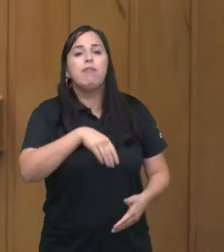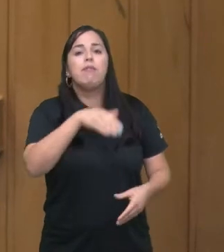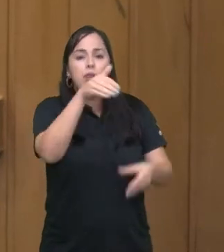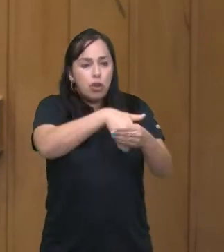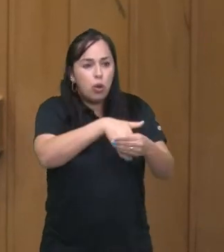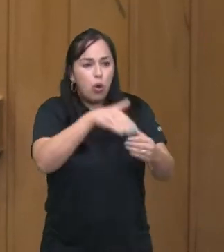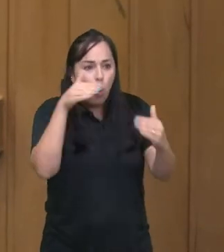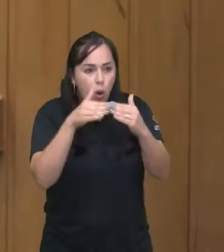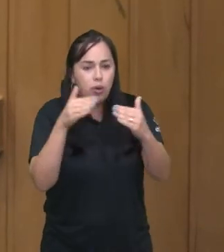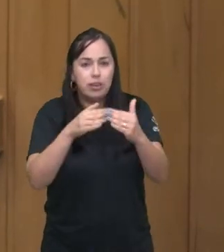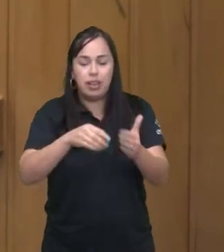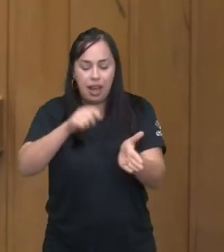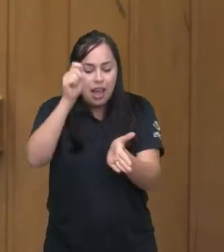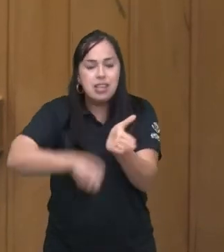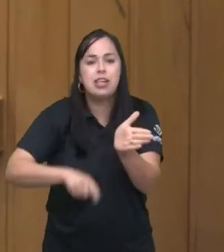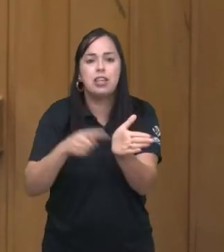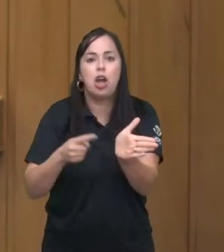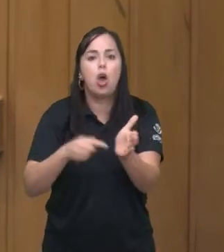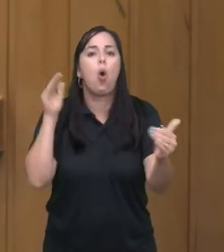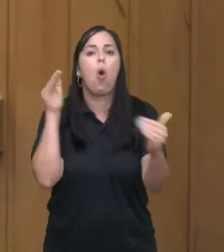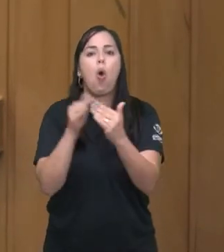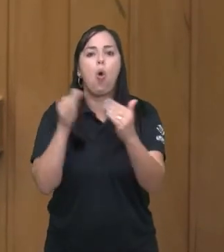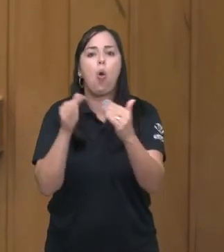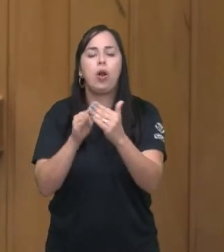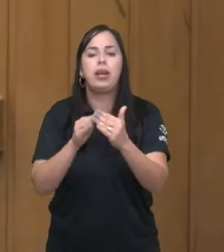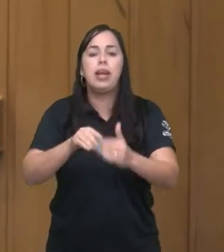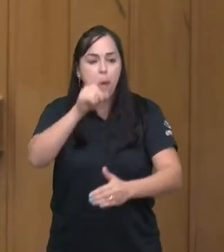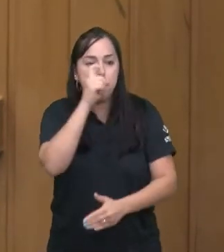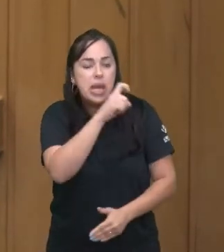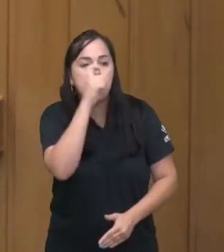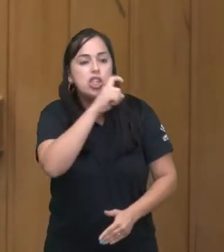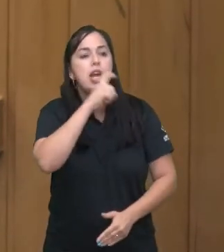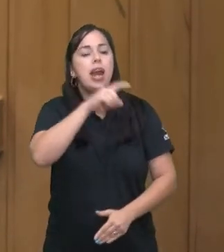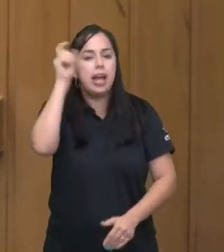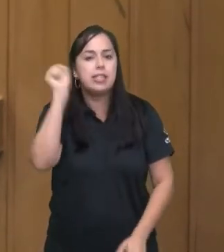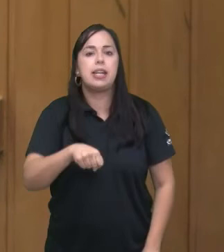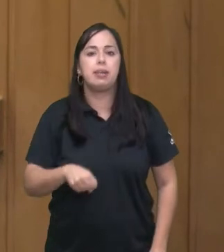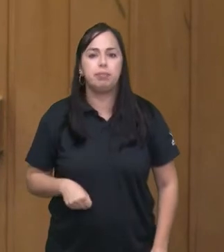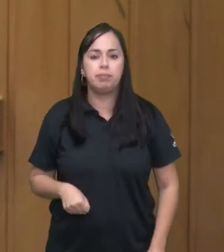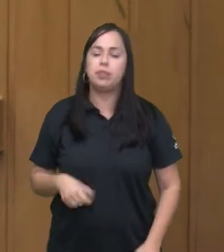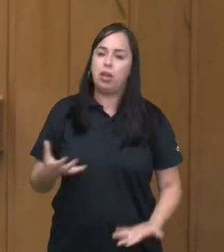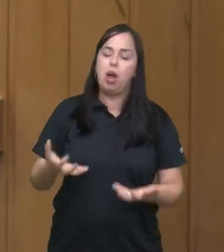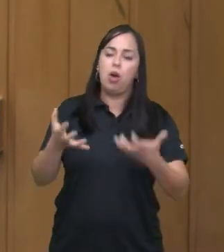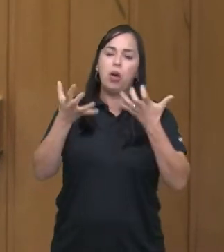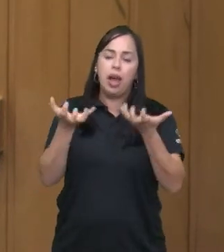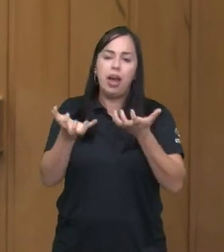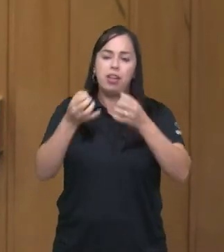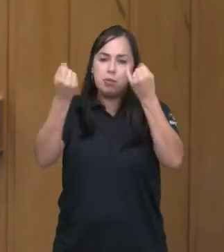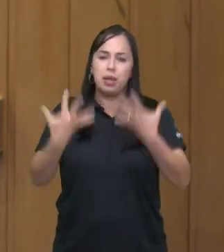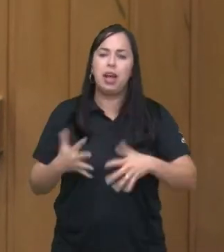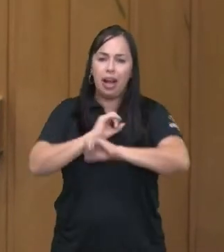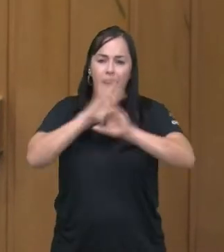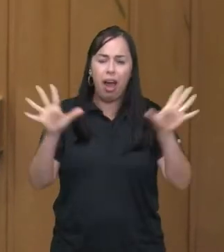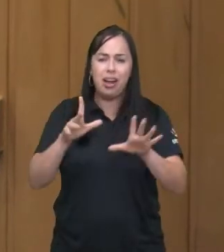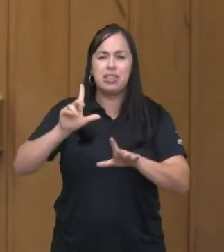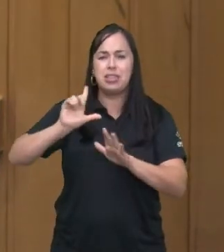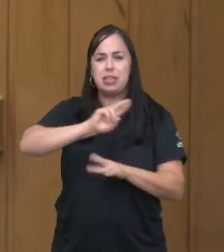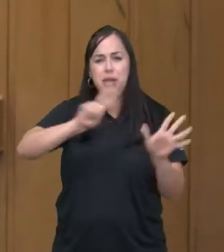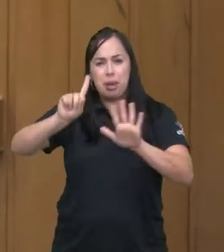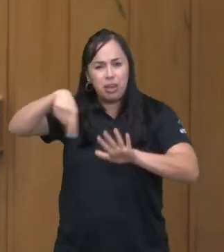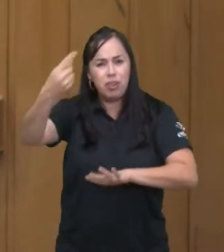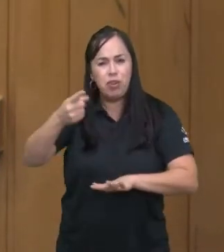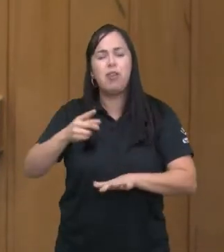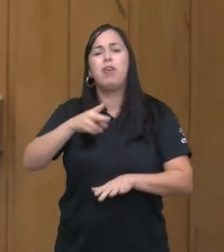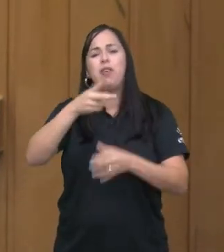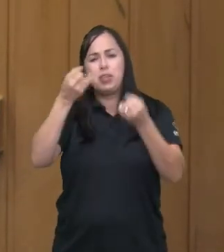está assinando embaixo, que eu concordo, e está mentindo para os servidores também. Então, eu quero deixar claro, semana que vem a gente vai falar mais sobre isso, mas